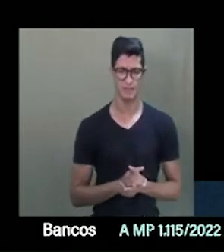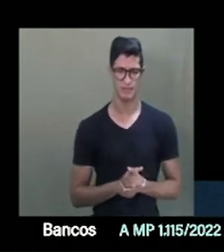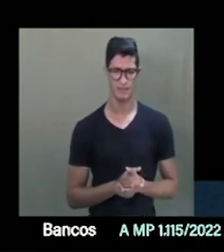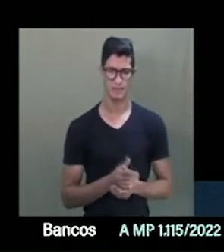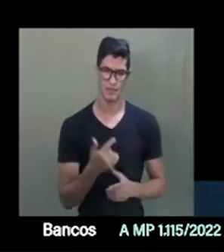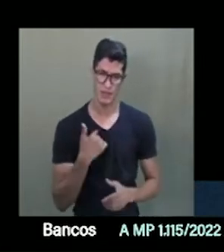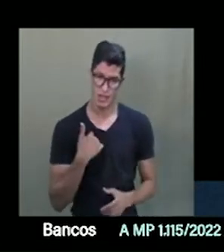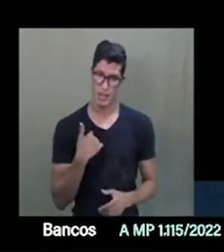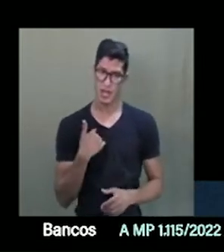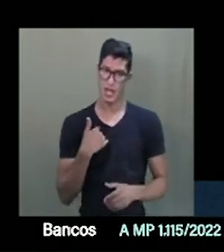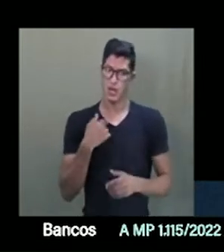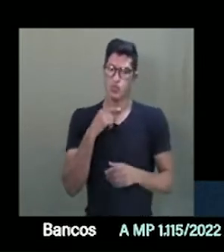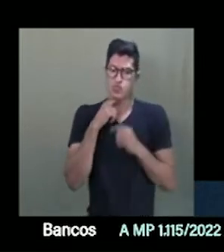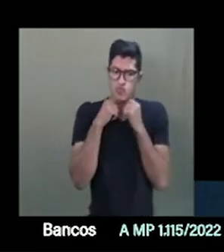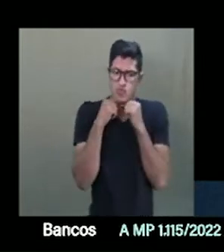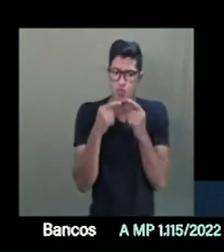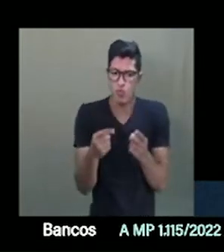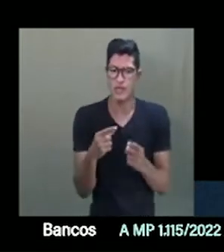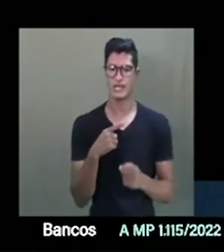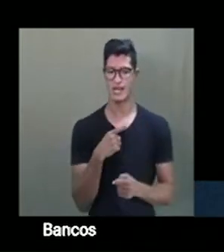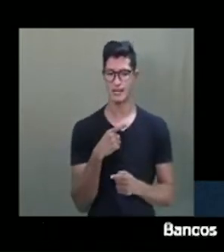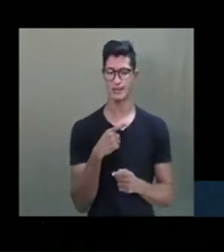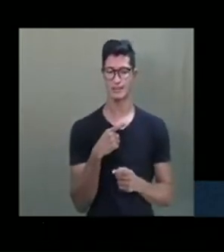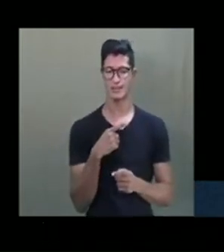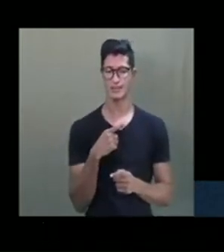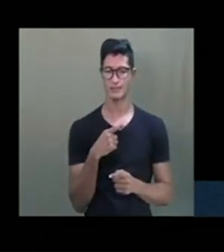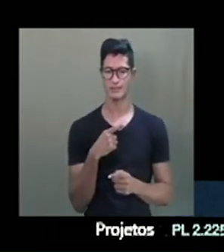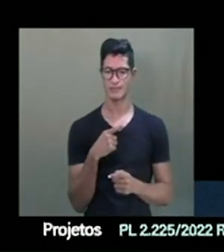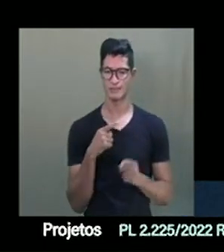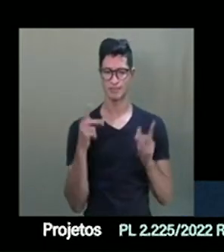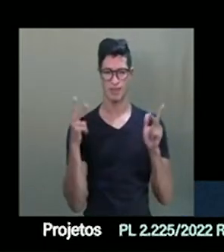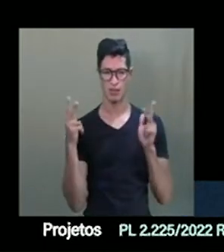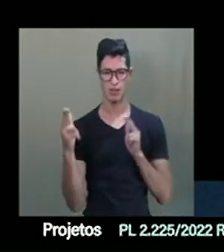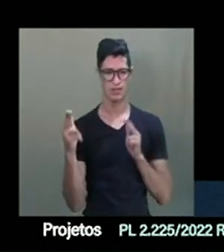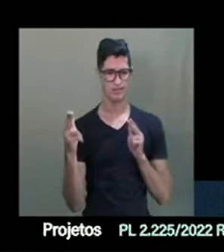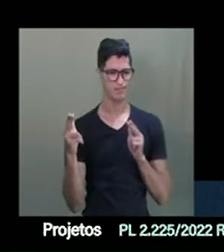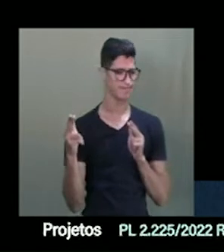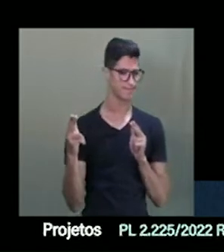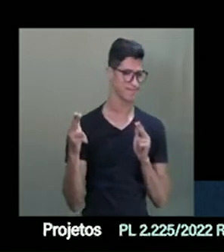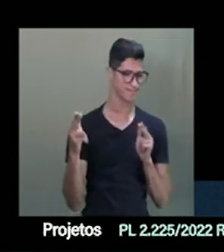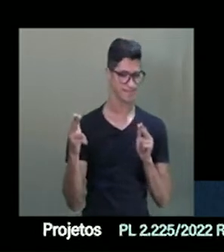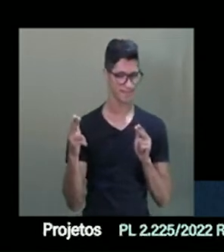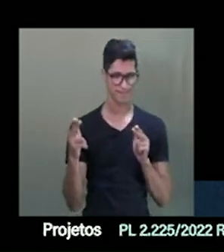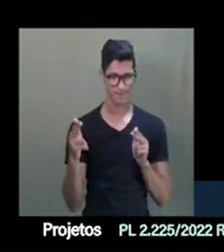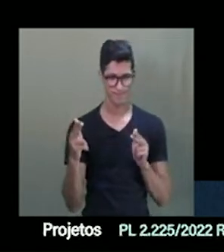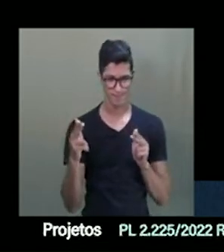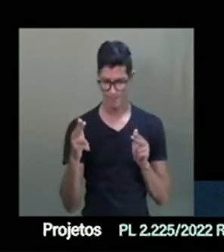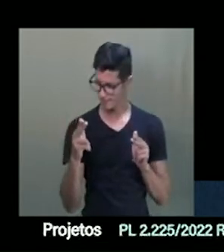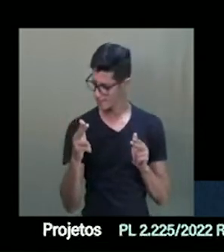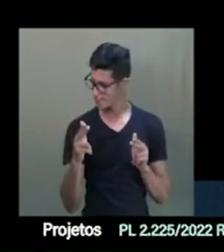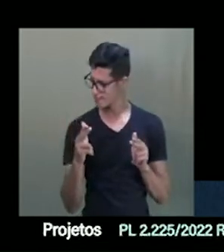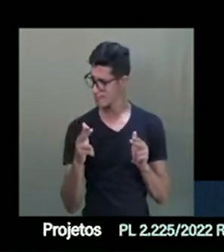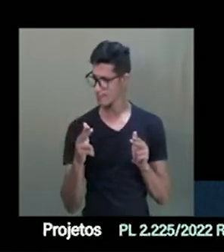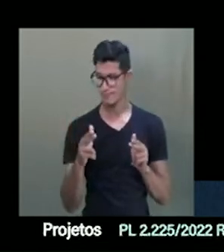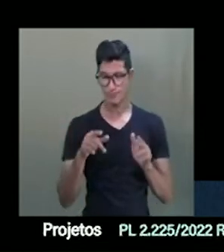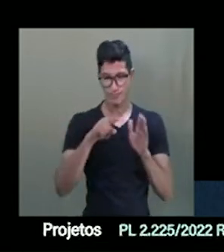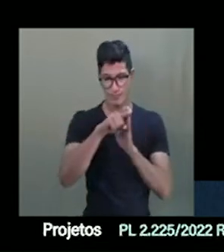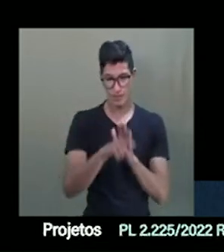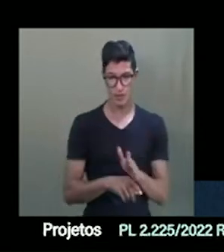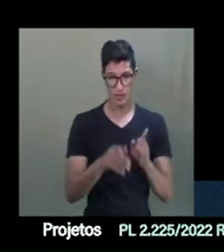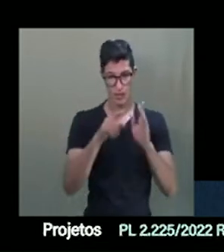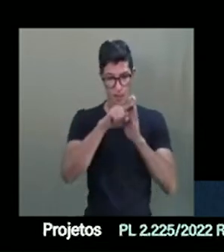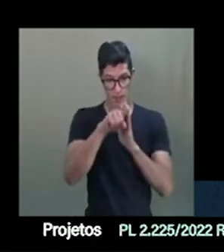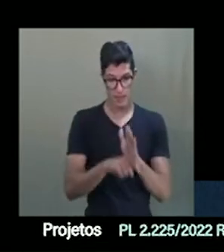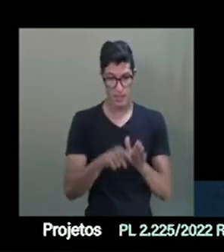Eu tenho minhas sérias dúvidas, mas vamos pelo caminho democrático da pesquisa,